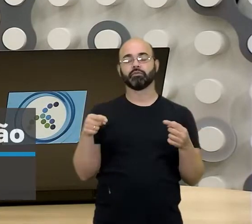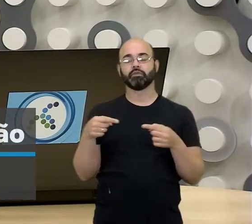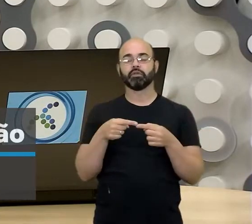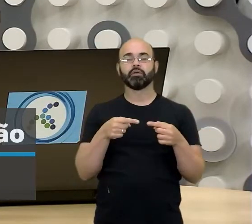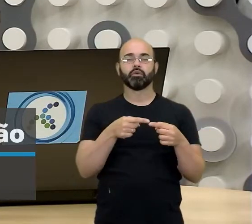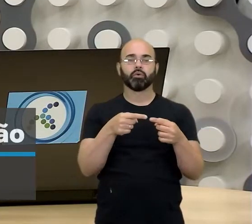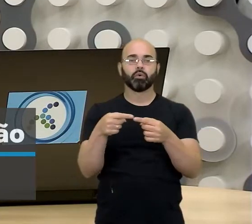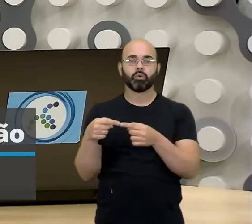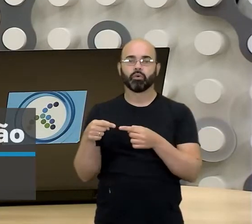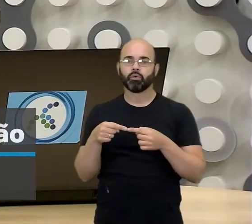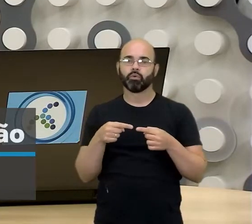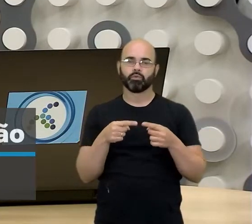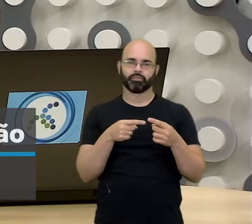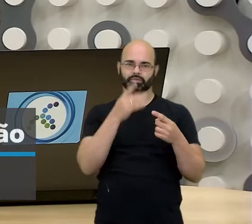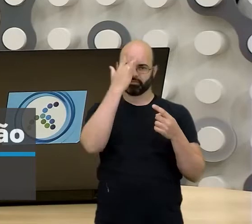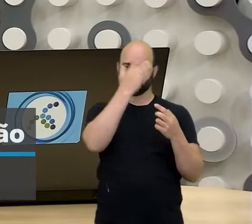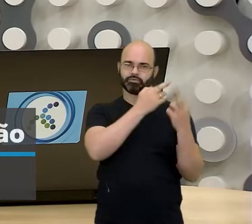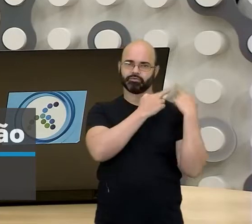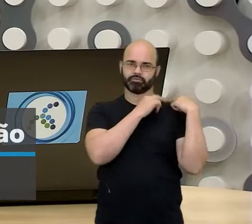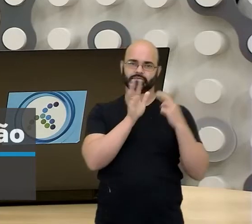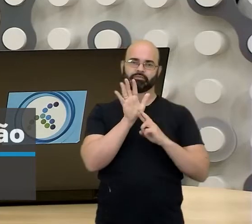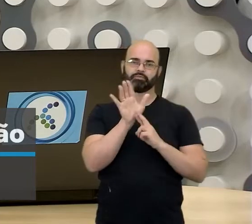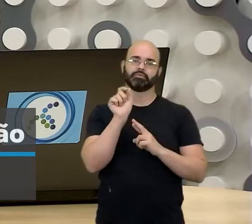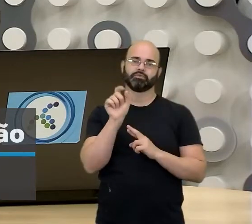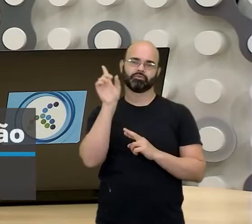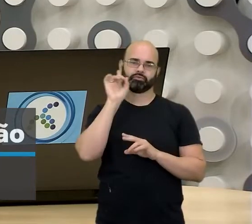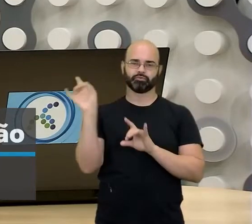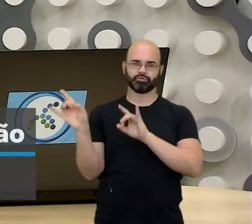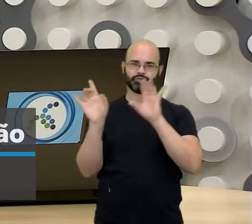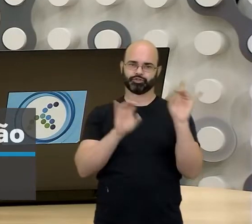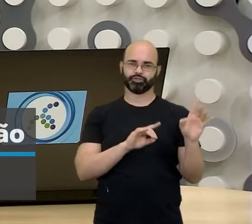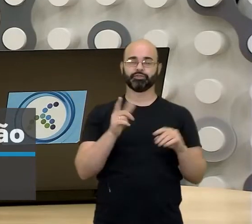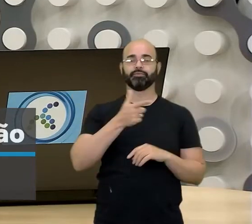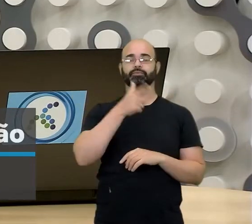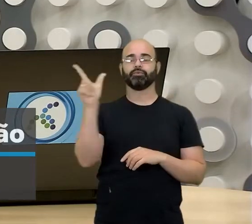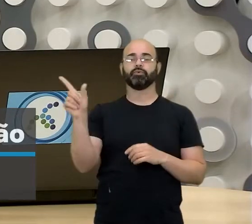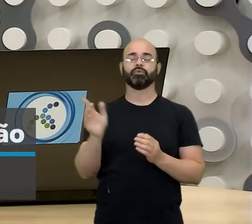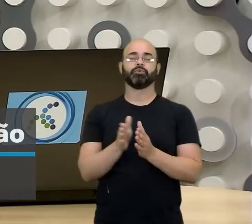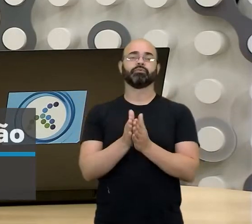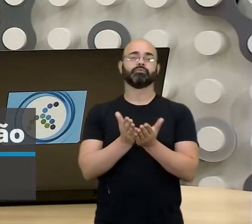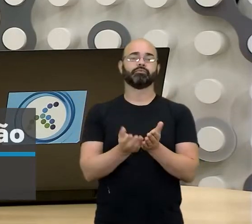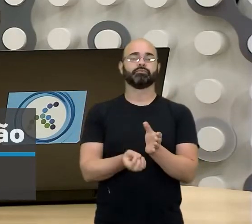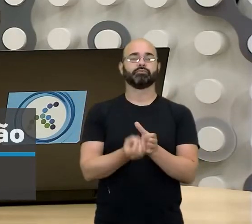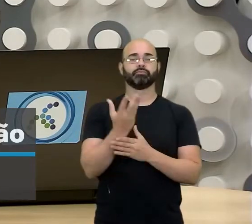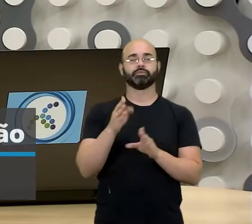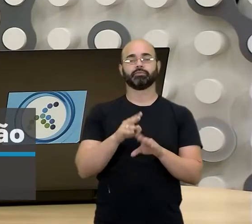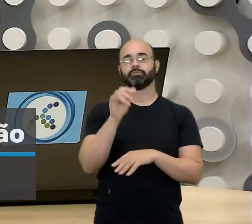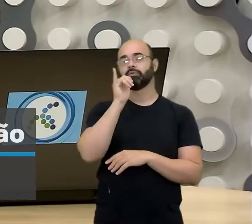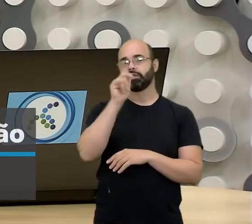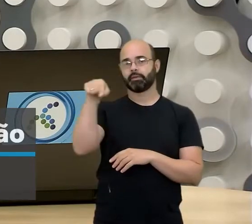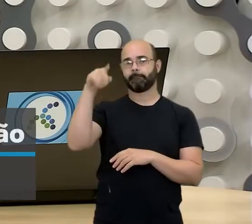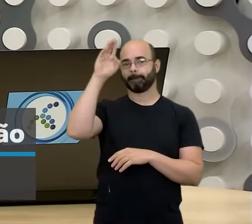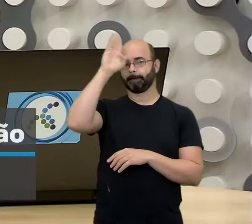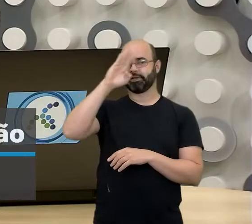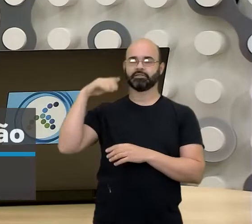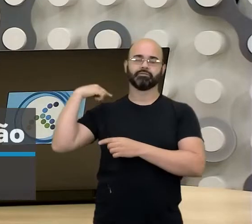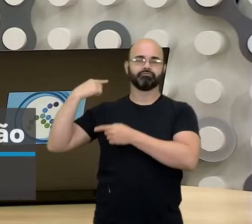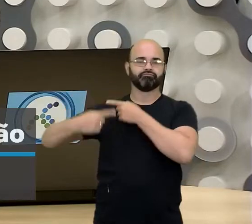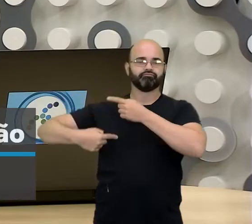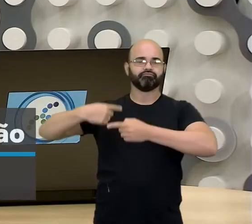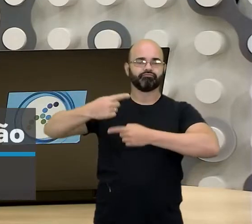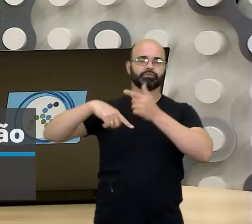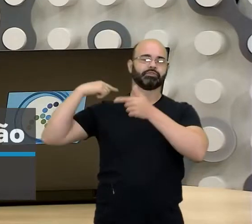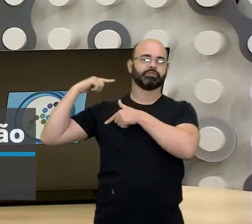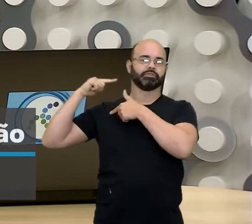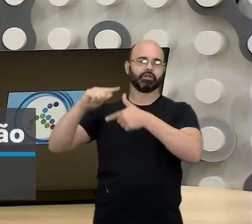dia. Também tem uma obra muito bacana que vocês podem pesquisar, que são os contos tradicionais do Brasil. Então também, eu já falei para